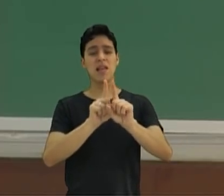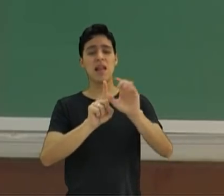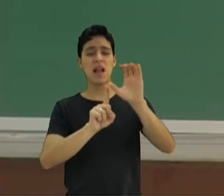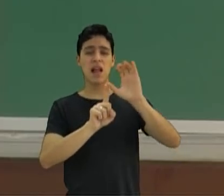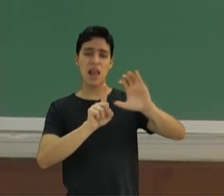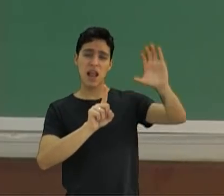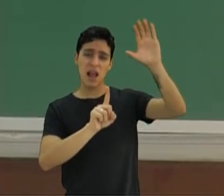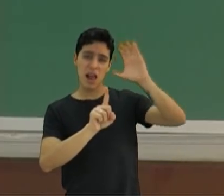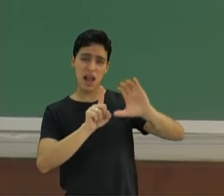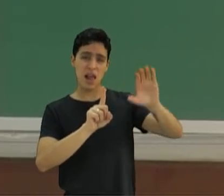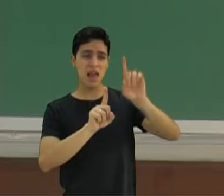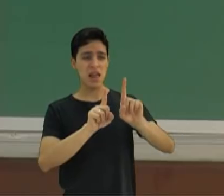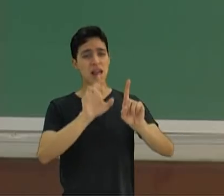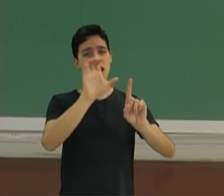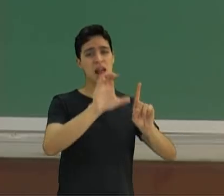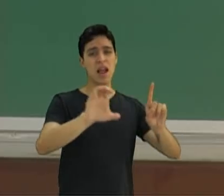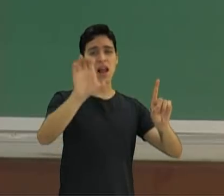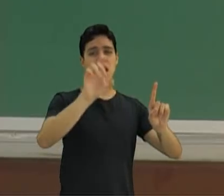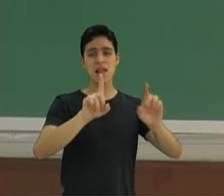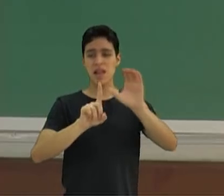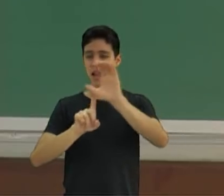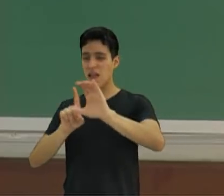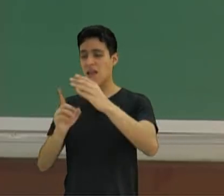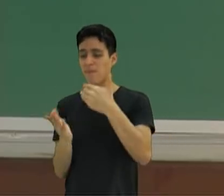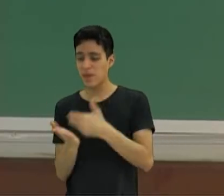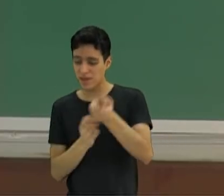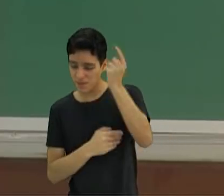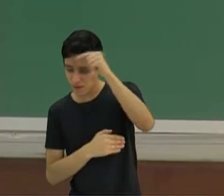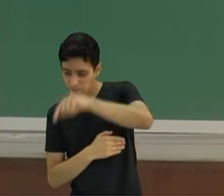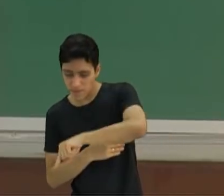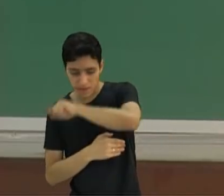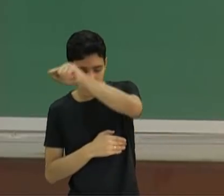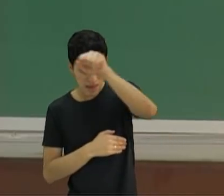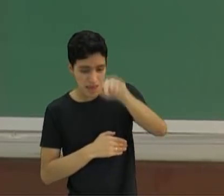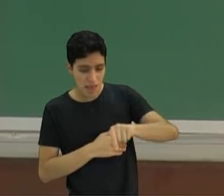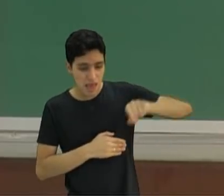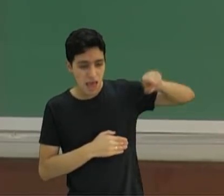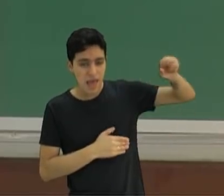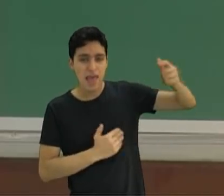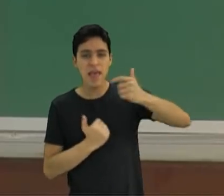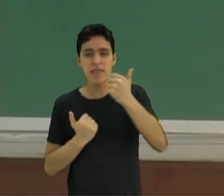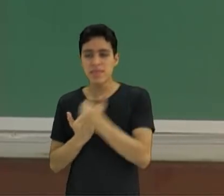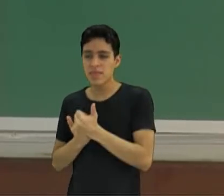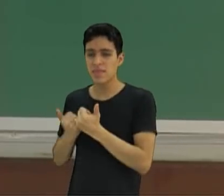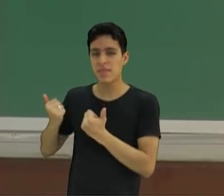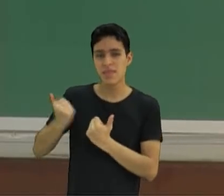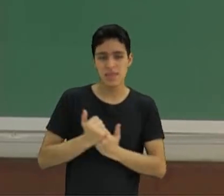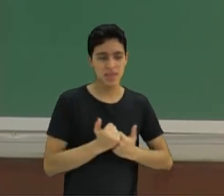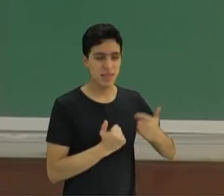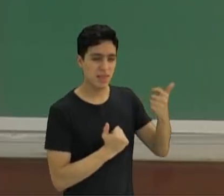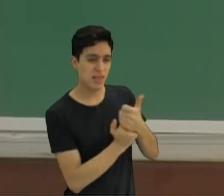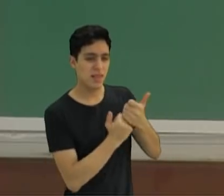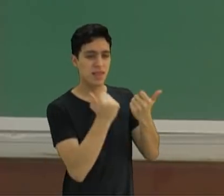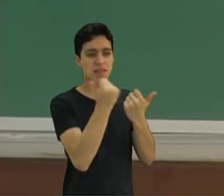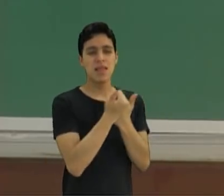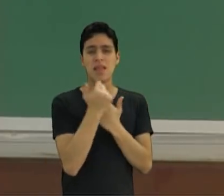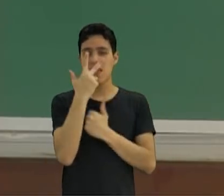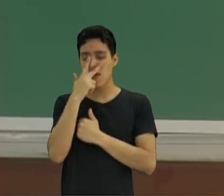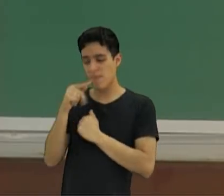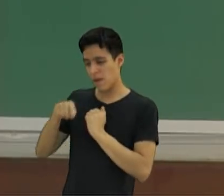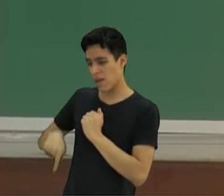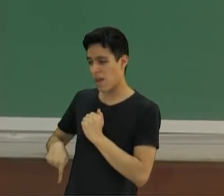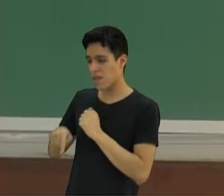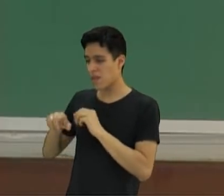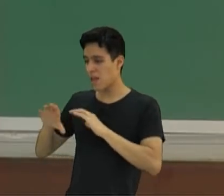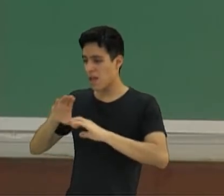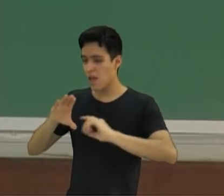estou aqui com mais outros cantores. Eu começo a cantar uma parte da música e um tempo depois, como se estivesse atrasado, o